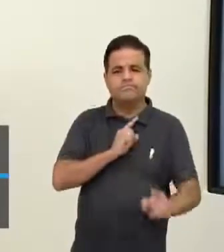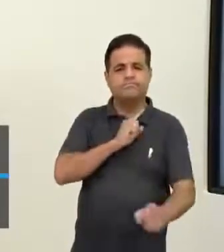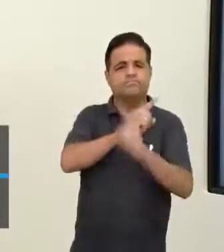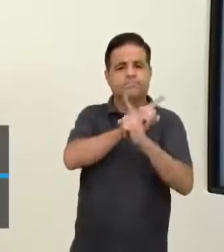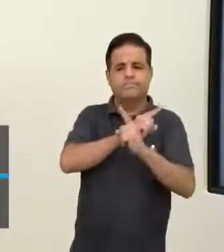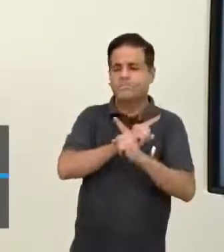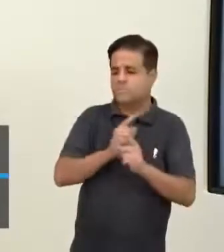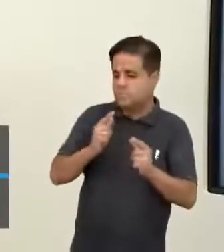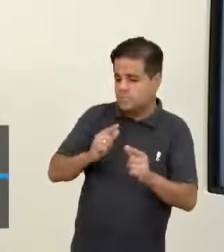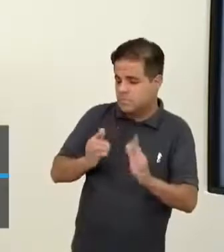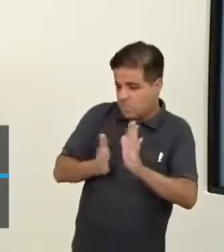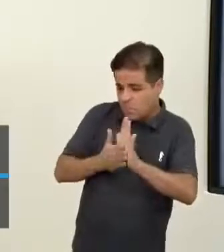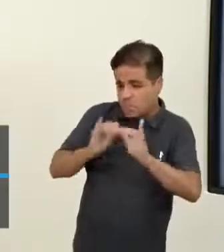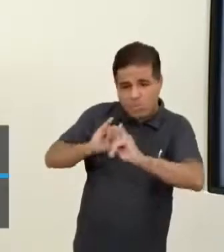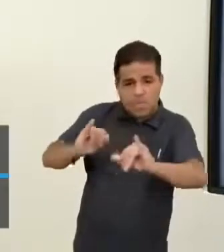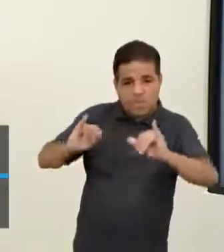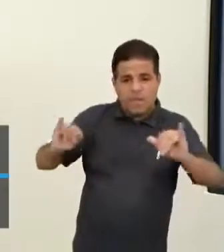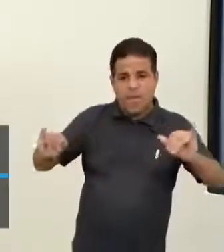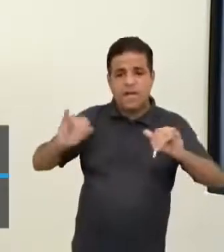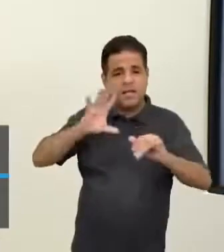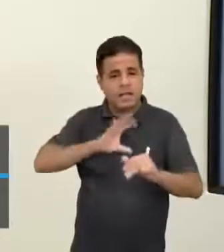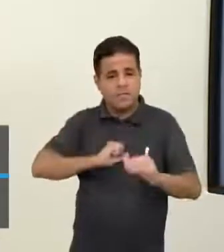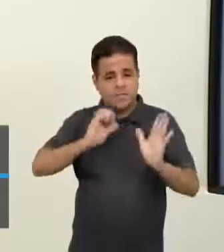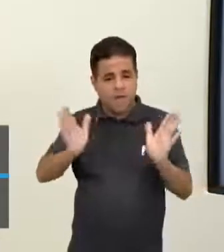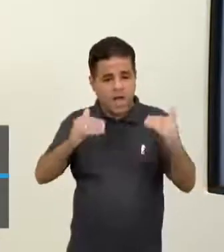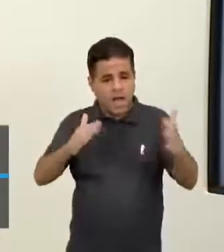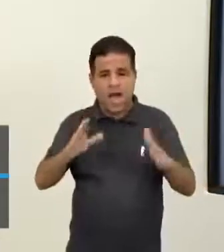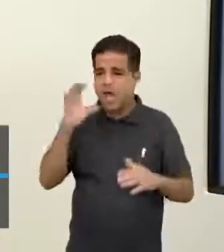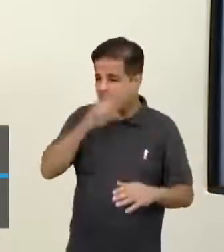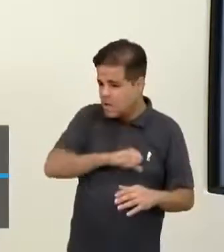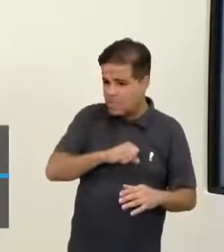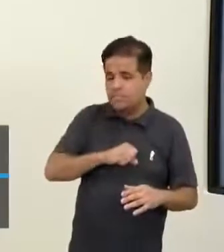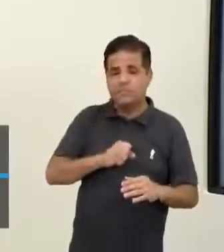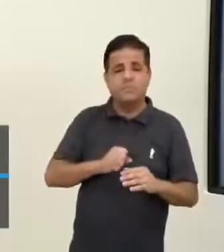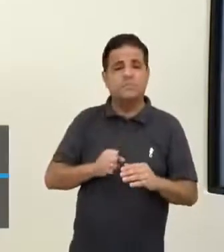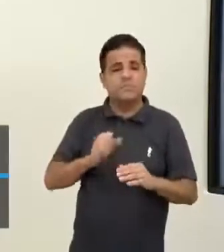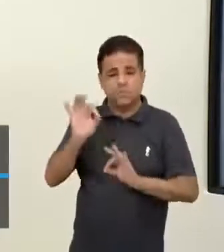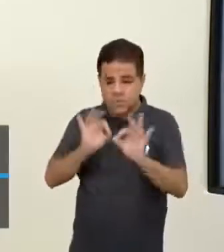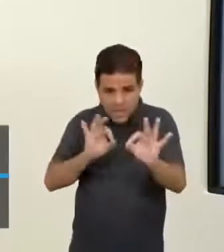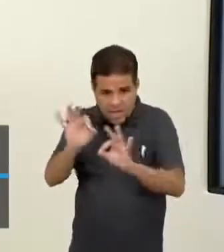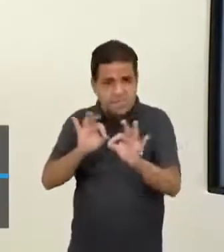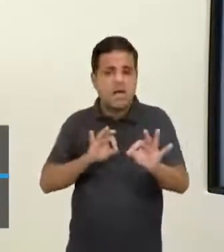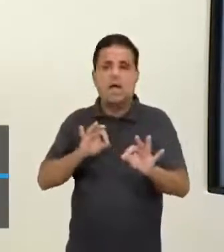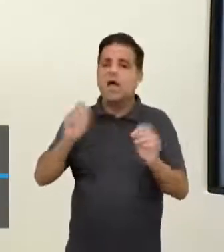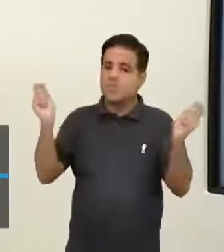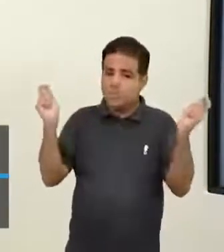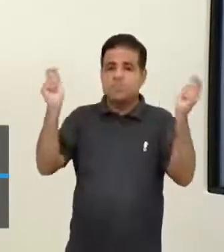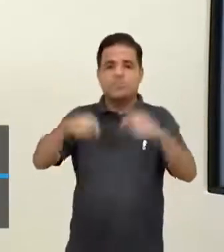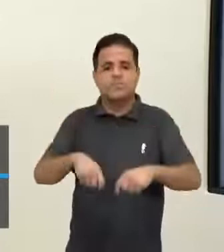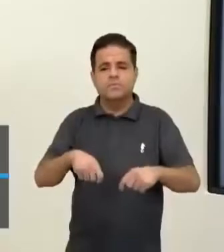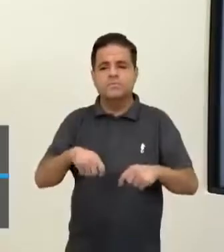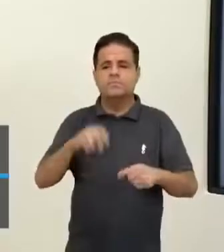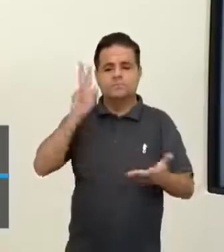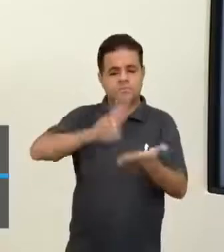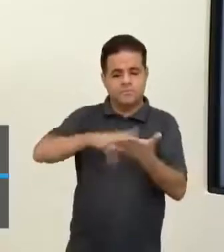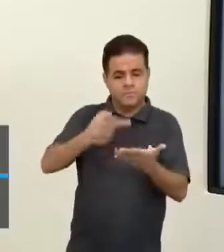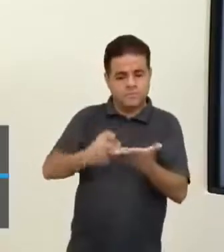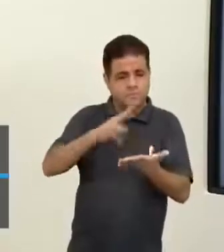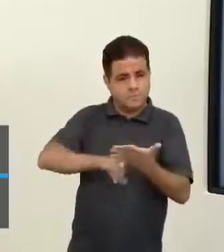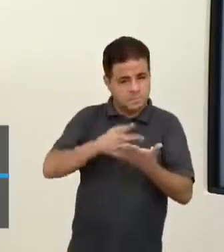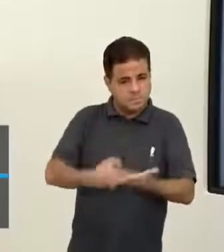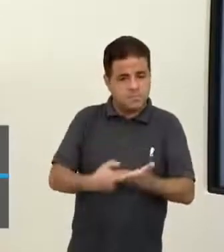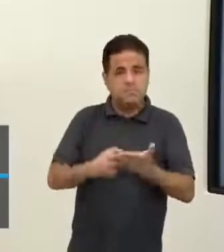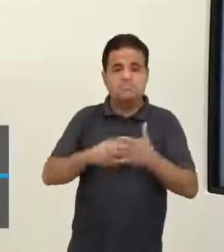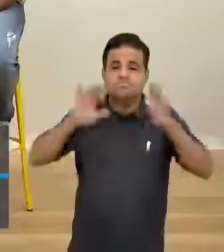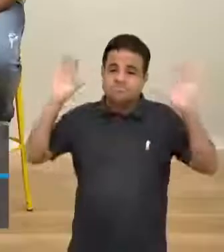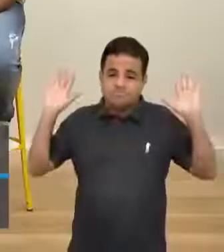encontra provavelmente uma propaganda, né? Amor em caixas, então rápido, certinho, organizado. É uma possibilidade de interpretação. Não sei se você